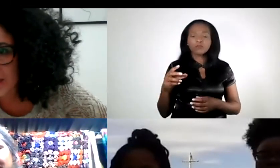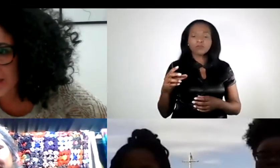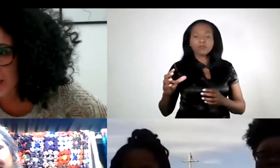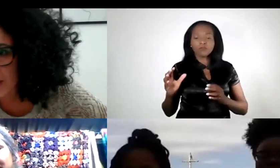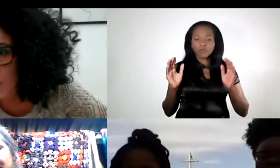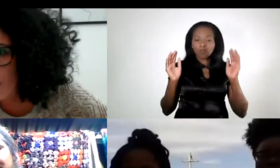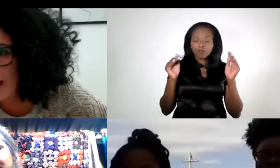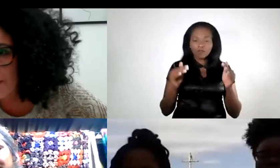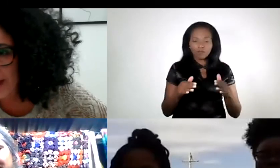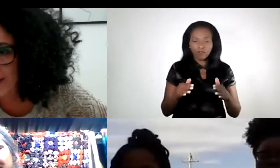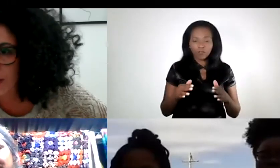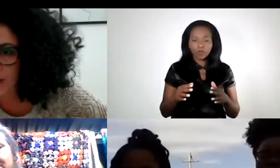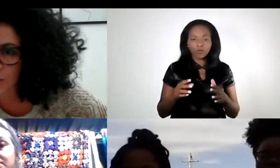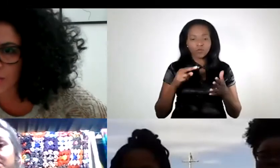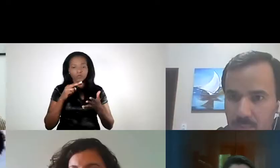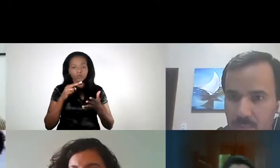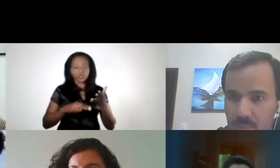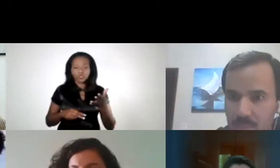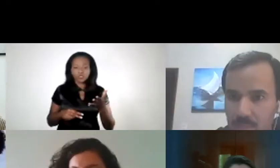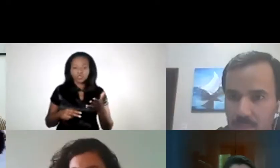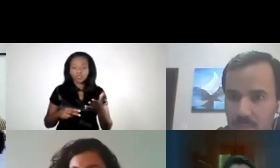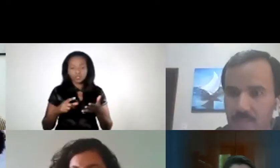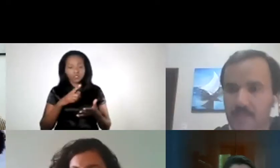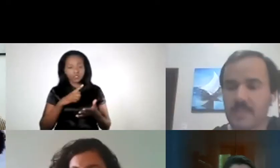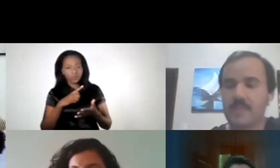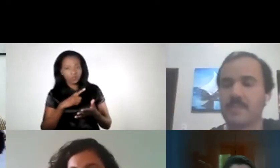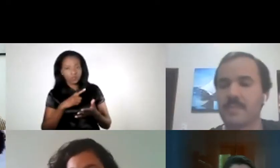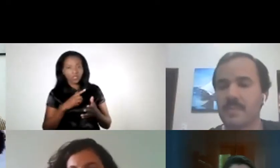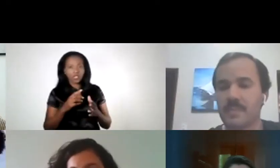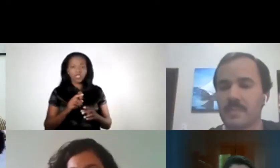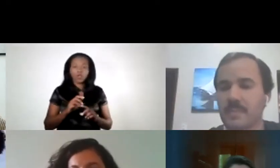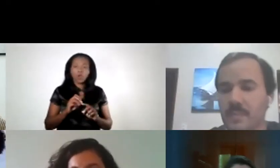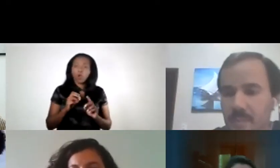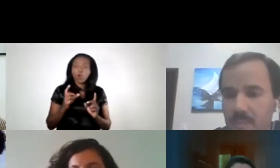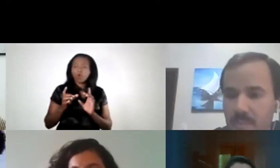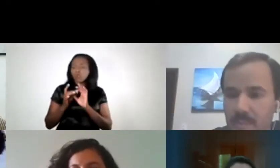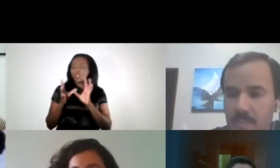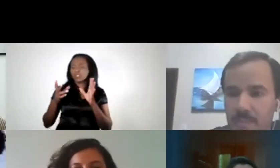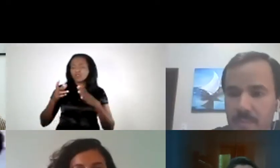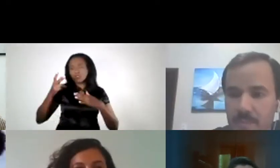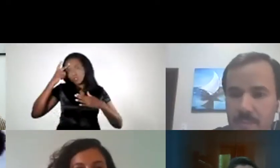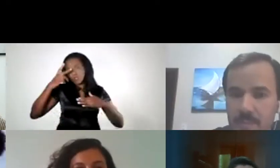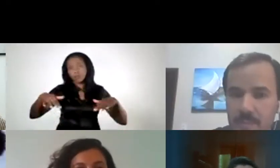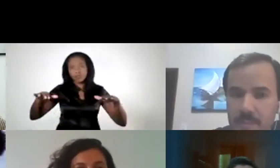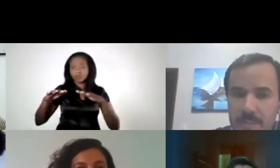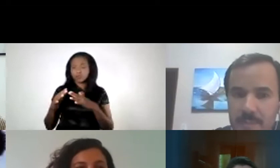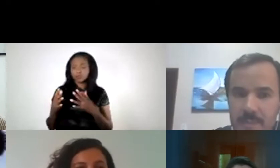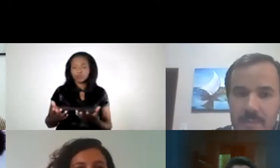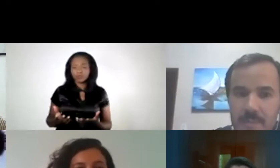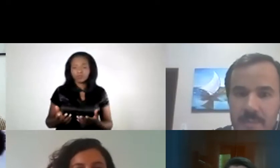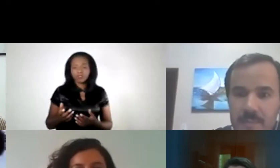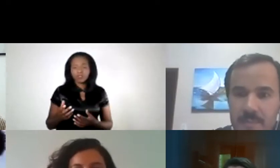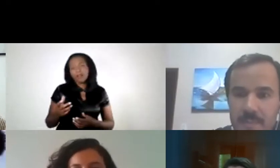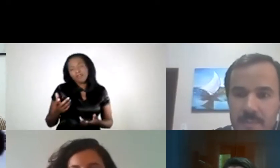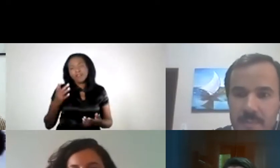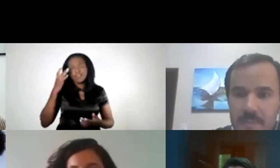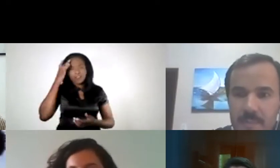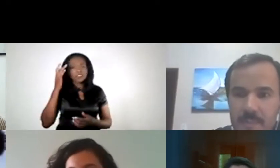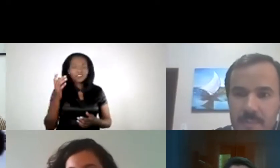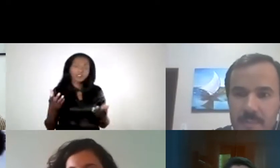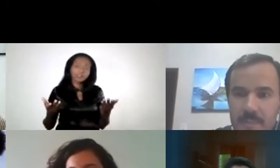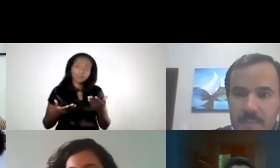leitor específico ou é aberta a todos os tipos de público, mas acho que deu para entender um pouco agora com a fala da Viviane,